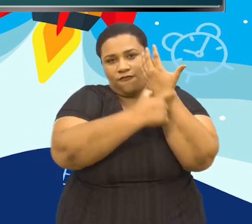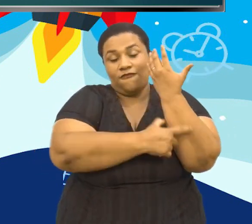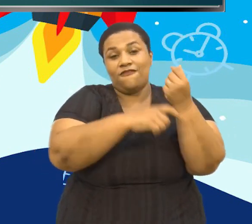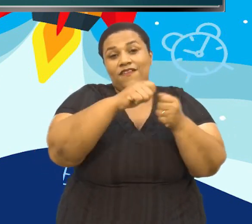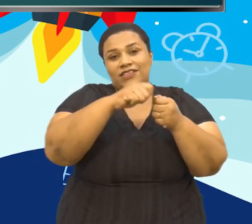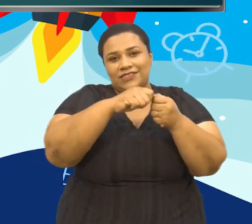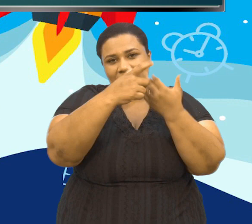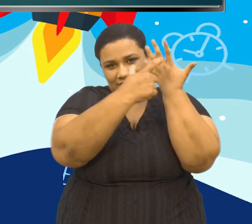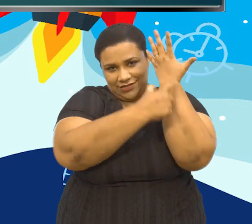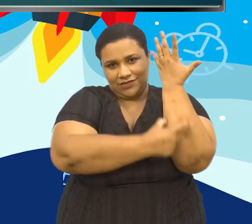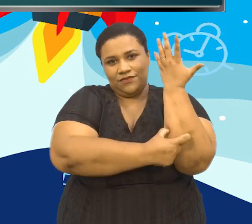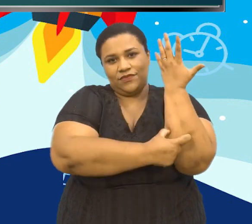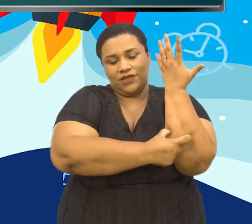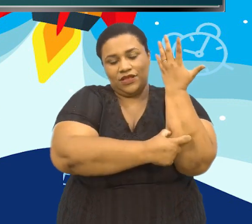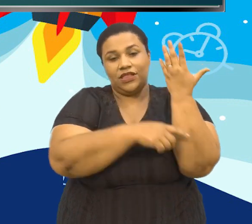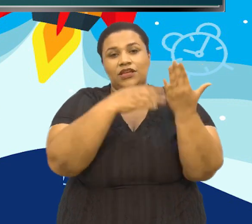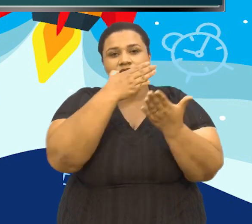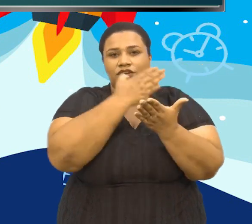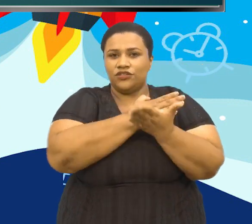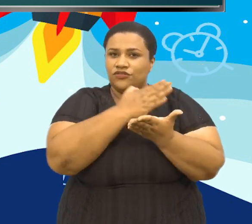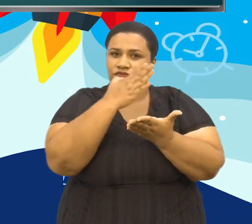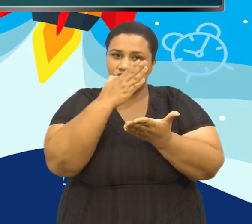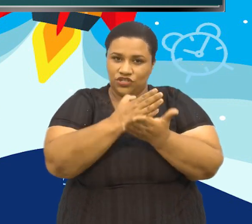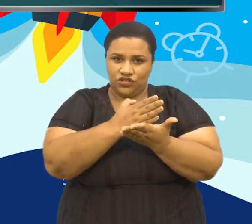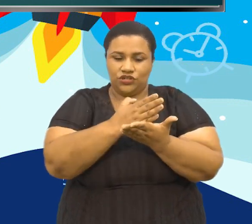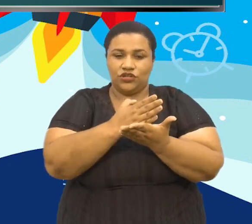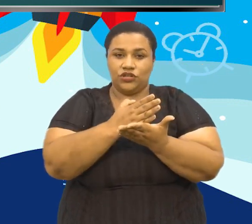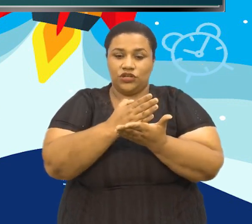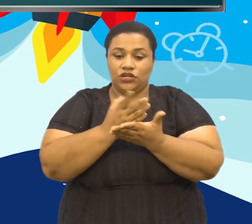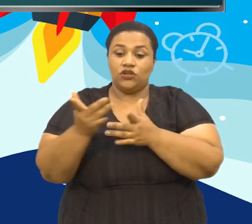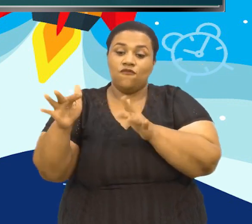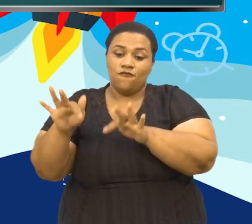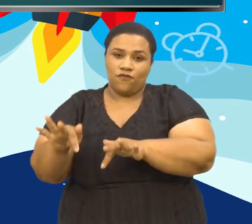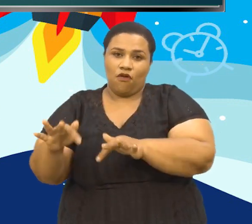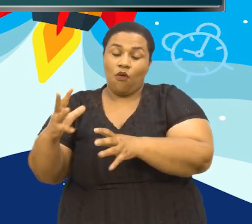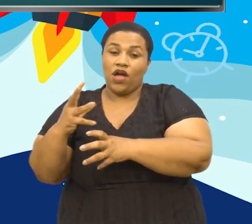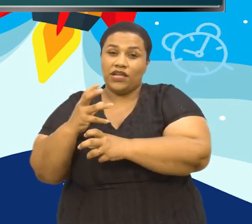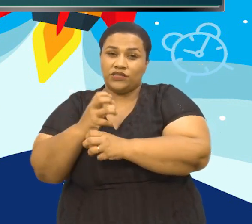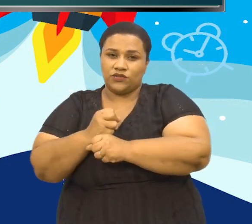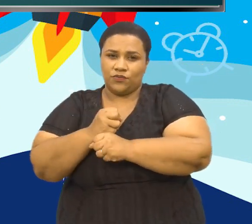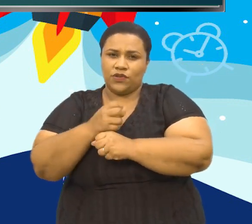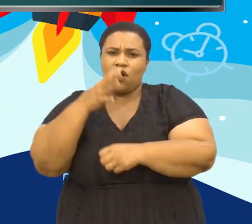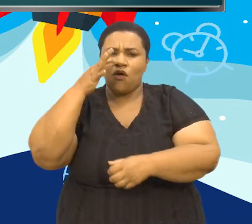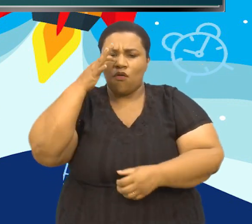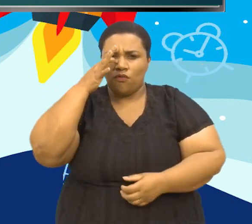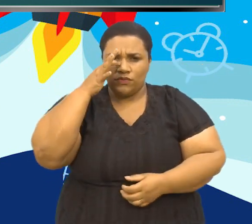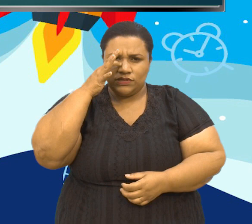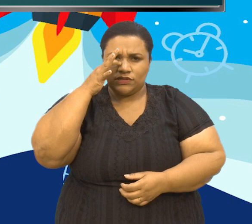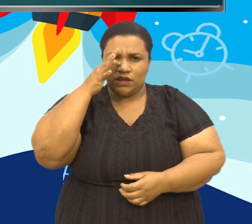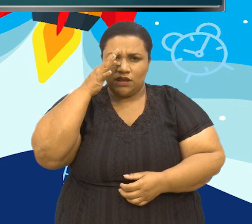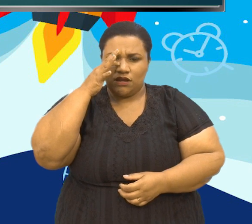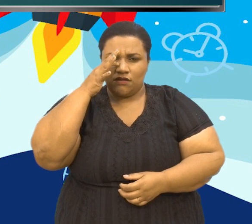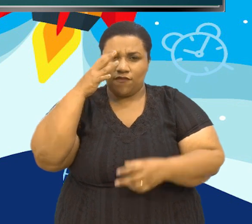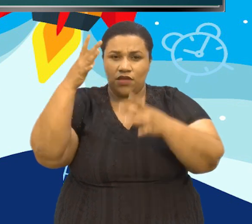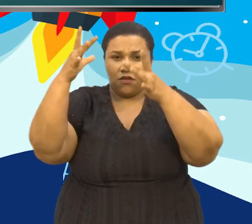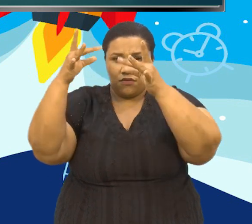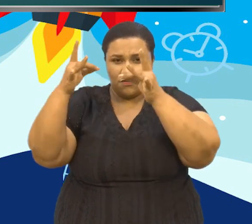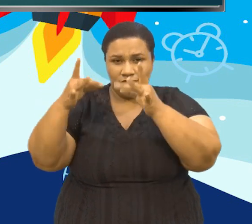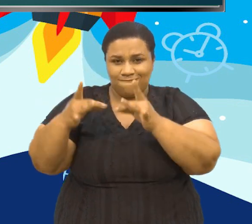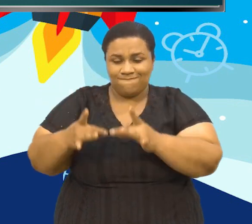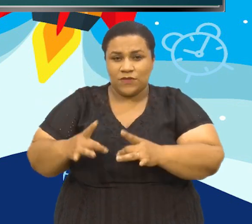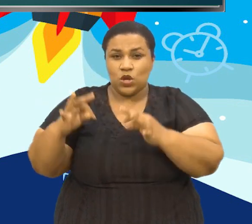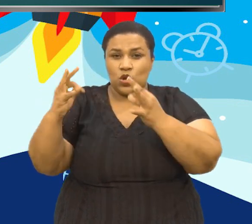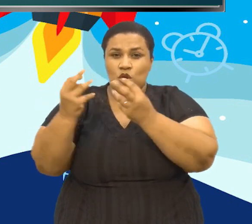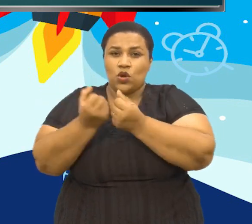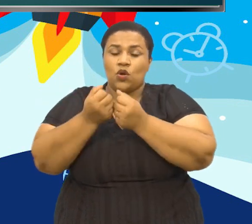pode ser feita, como essa tabela pode ser dividida e o final do total. Então, podemos observar que ao